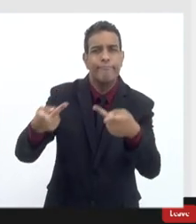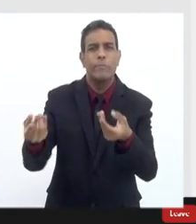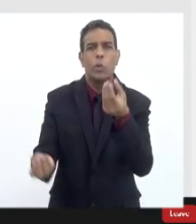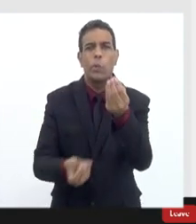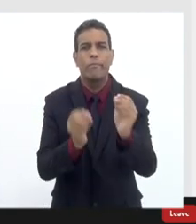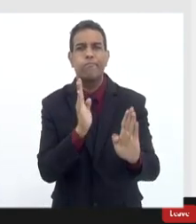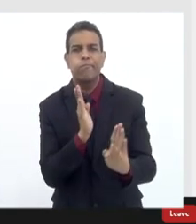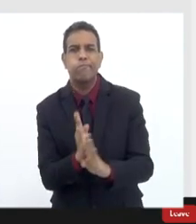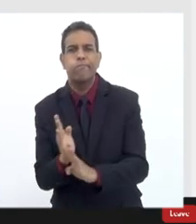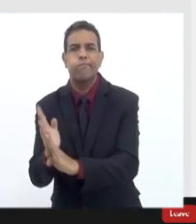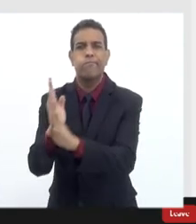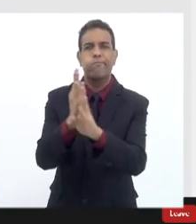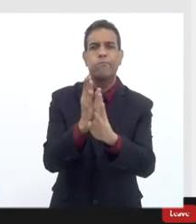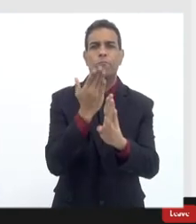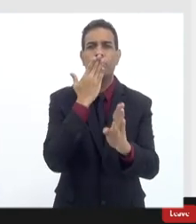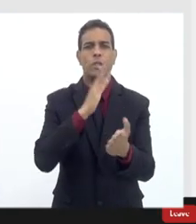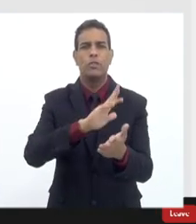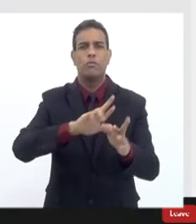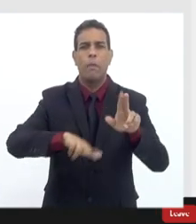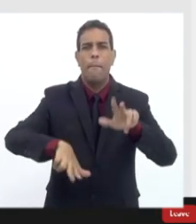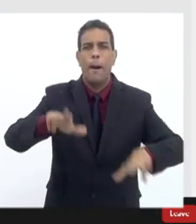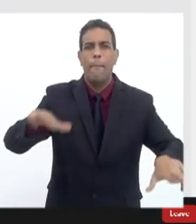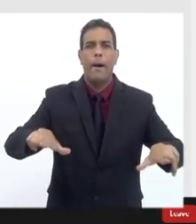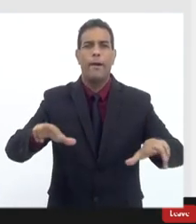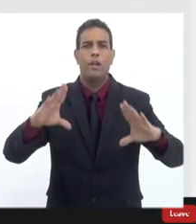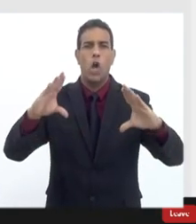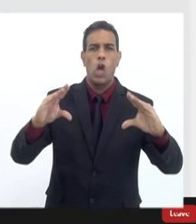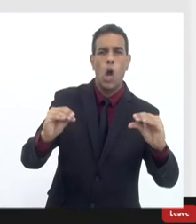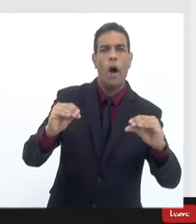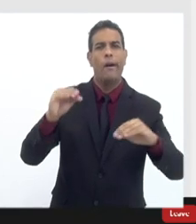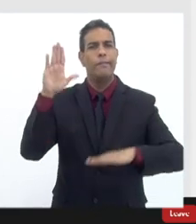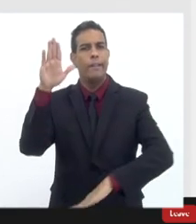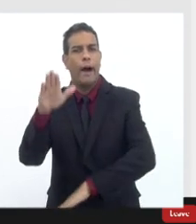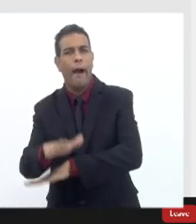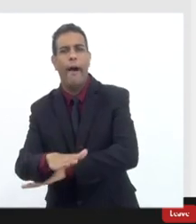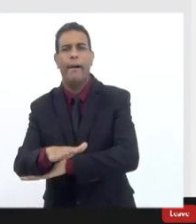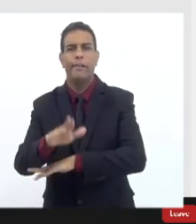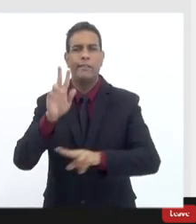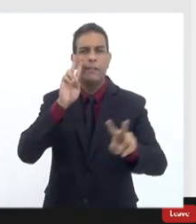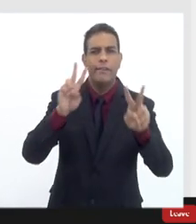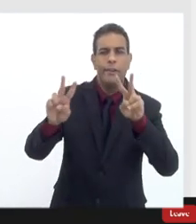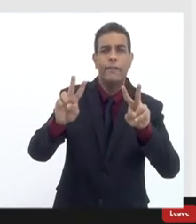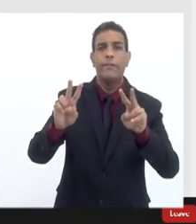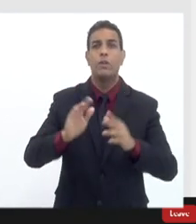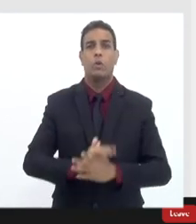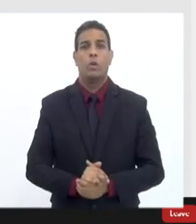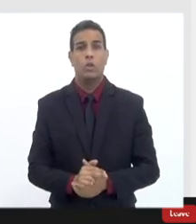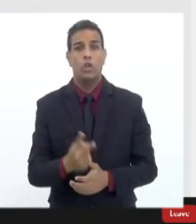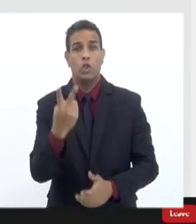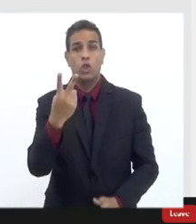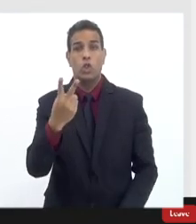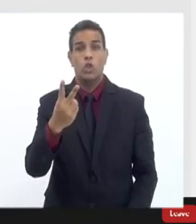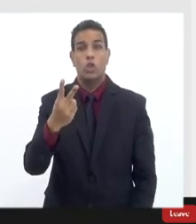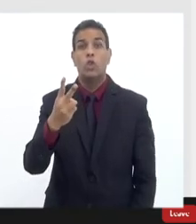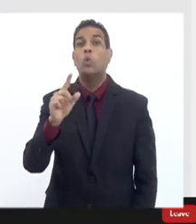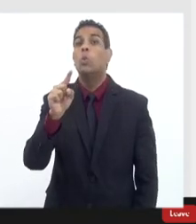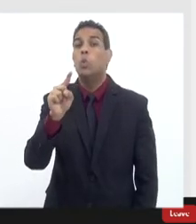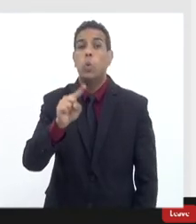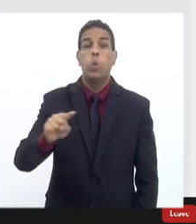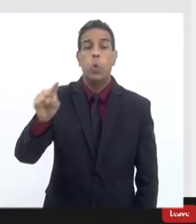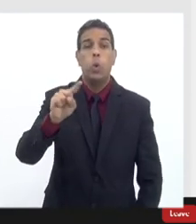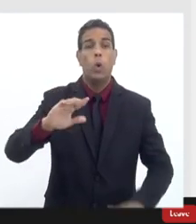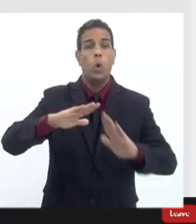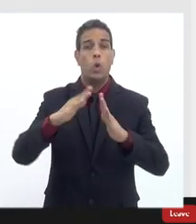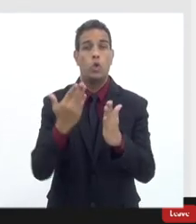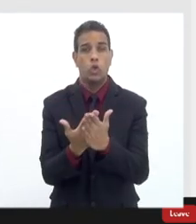iria visitar escolas dos diferentes turnos, e dentro da nossa amostragem a gente viu que 2/3 das escolas continuam funcionando